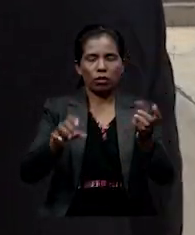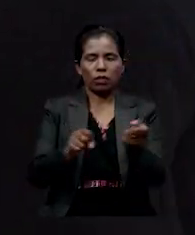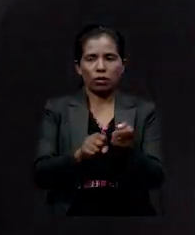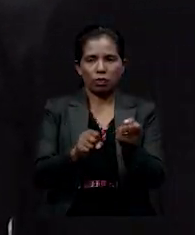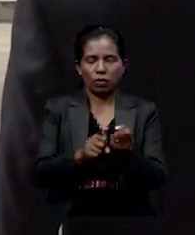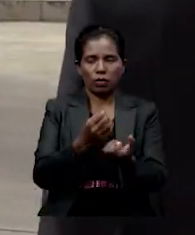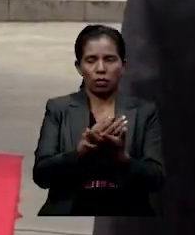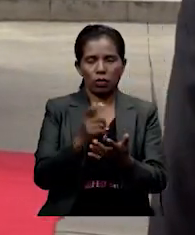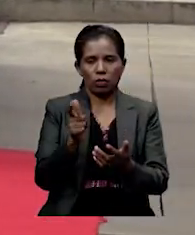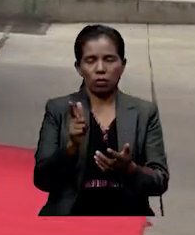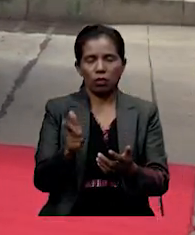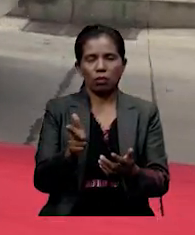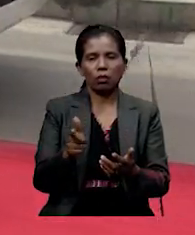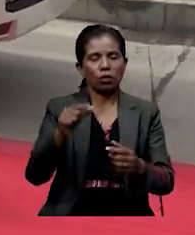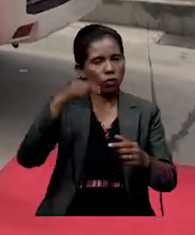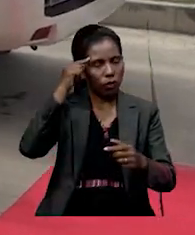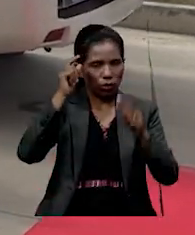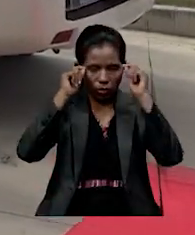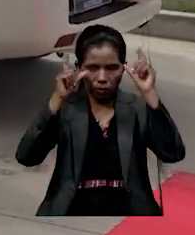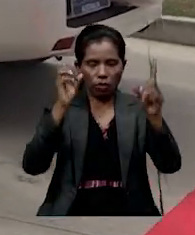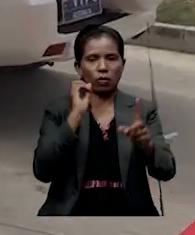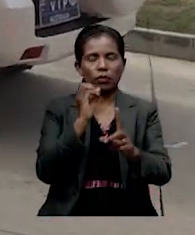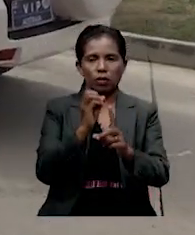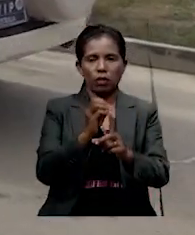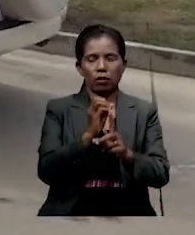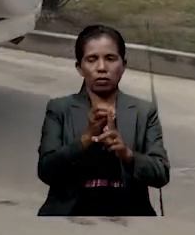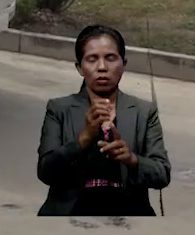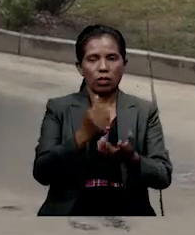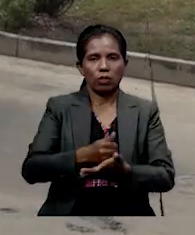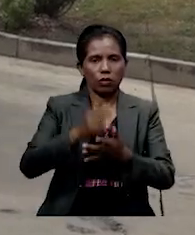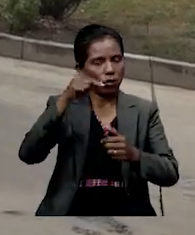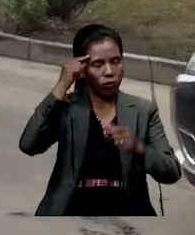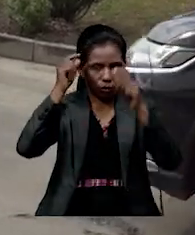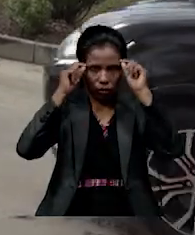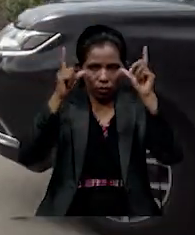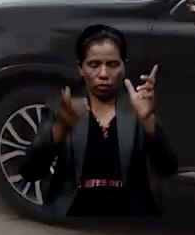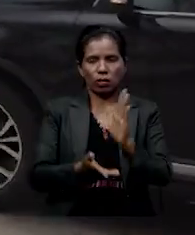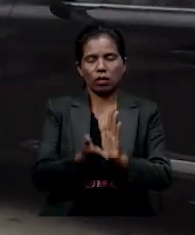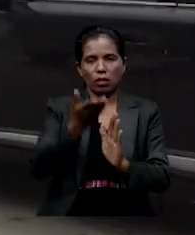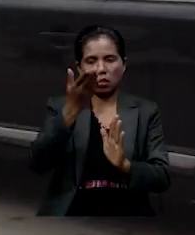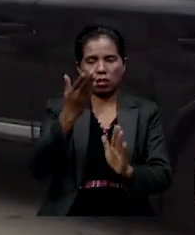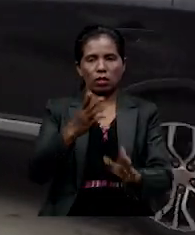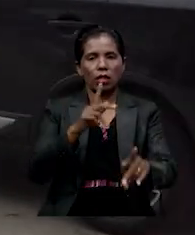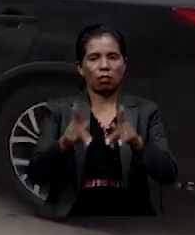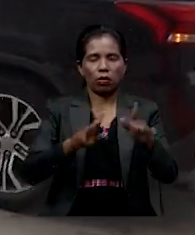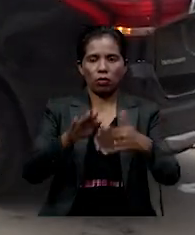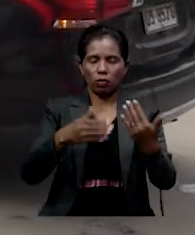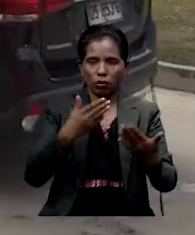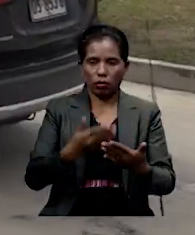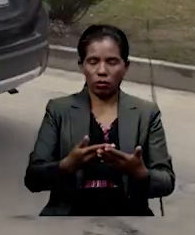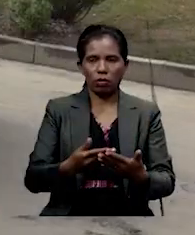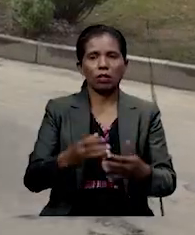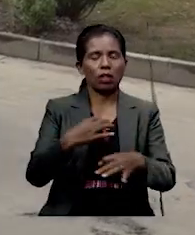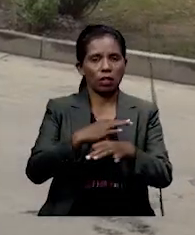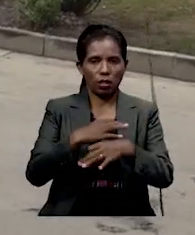rua nulo ba Governu Timor-Leste, o objetivo é de todo o Governu Timor-Leste raça a resiliência comunidade na recuperação